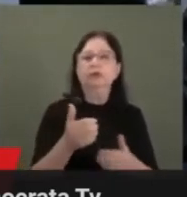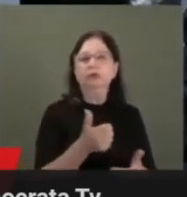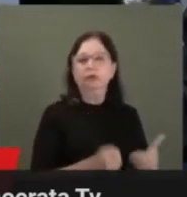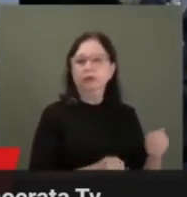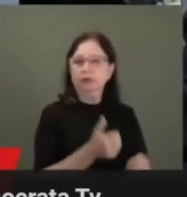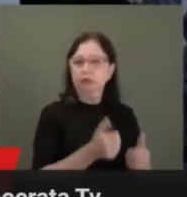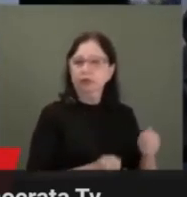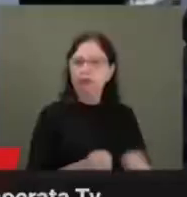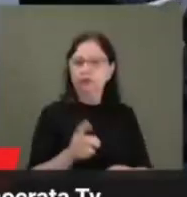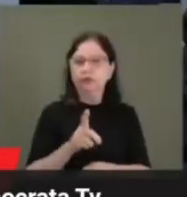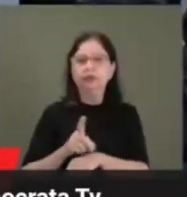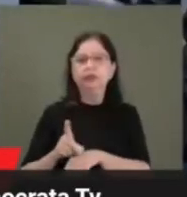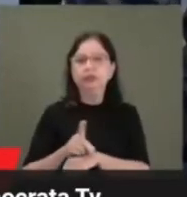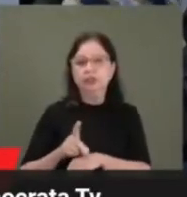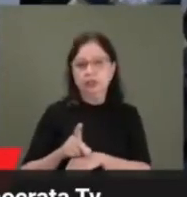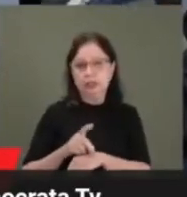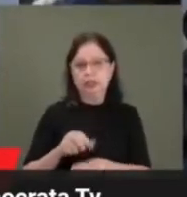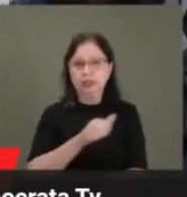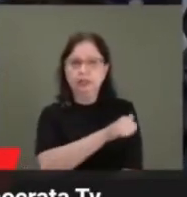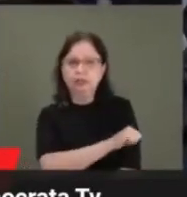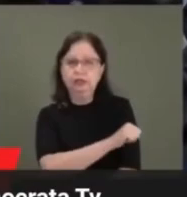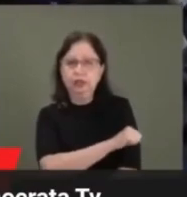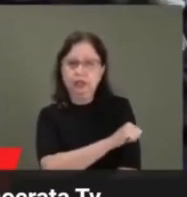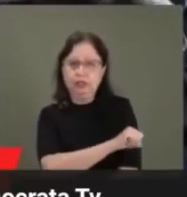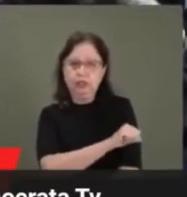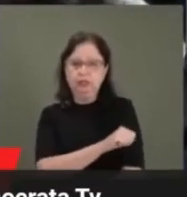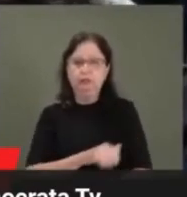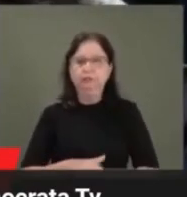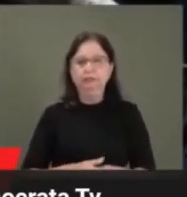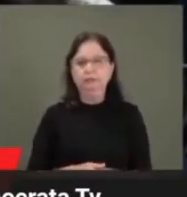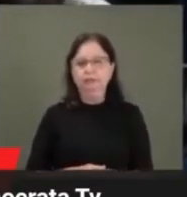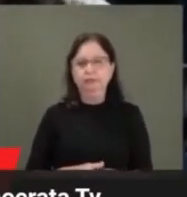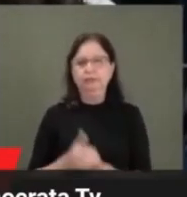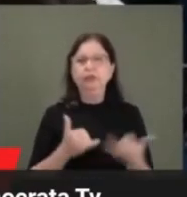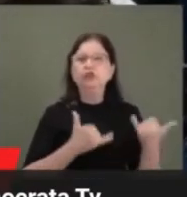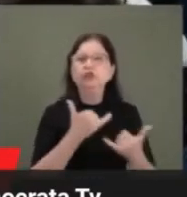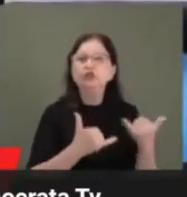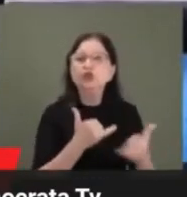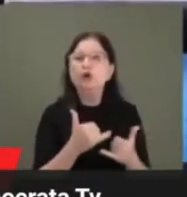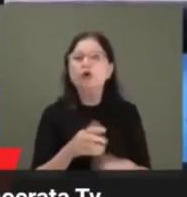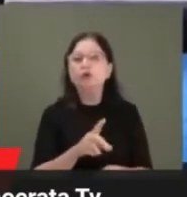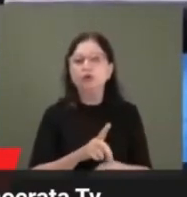ris do Estado do Rio de Janeiro ring por 10 minutos